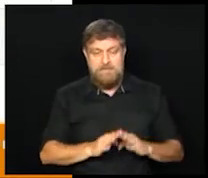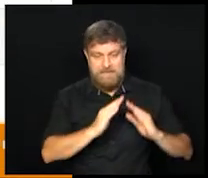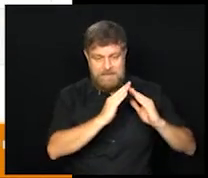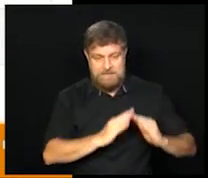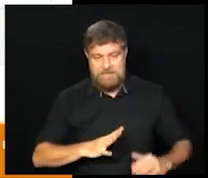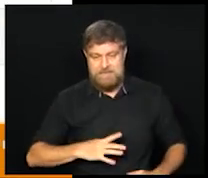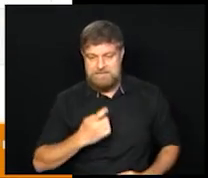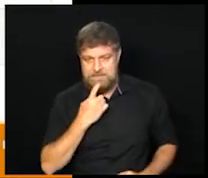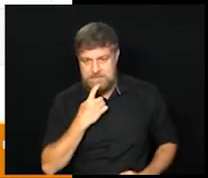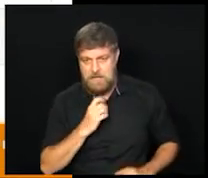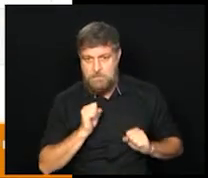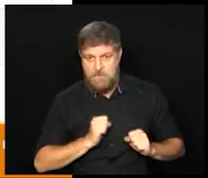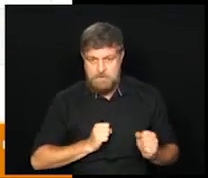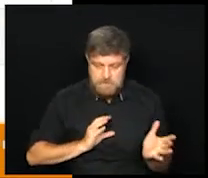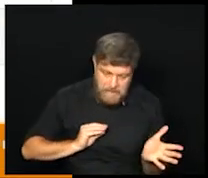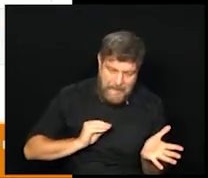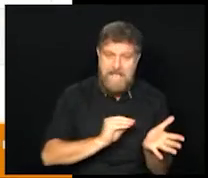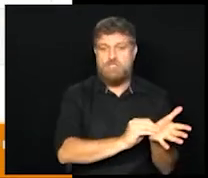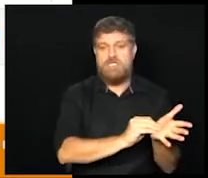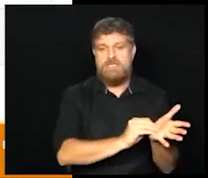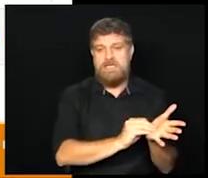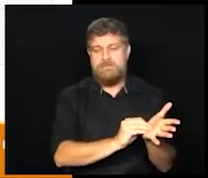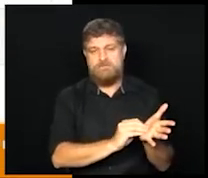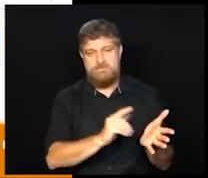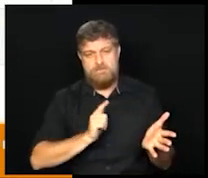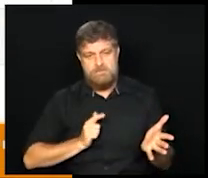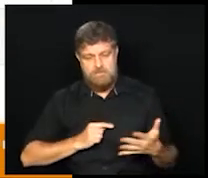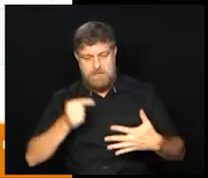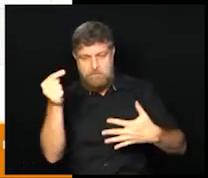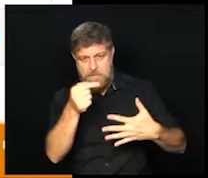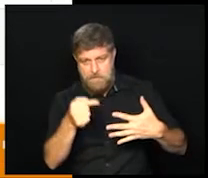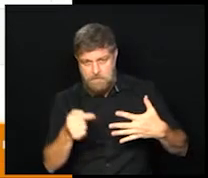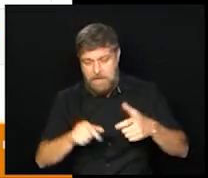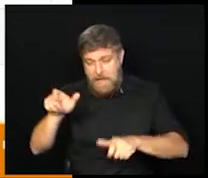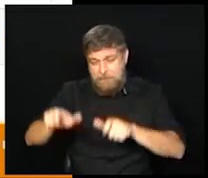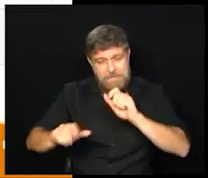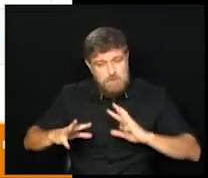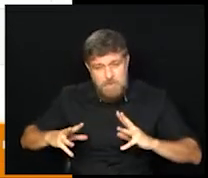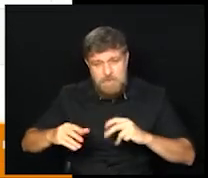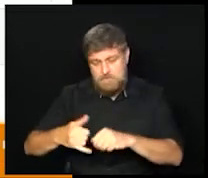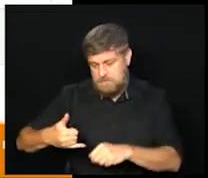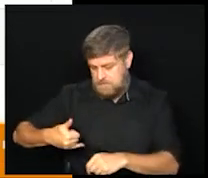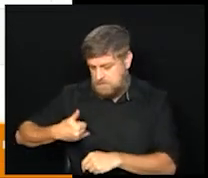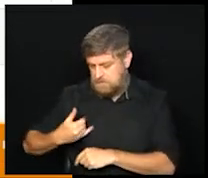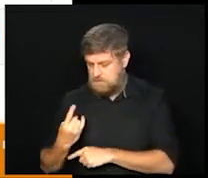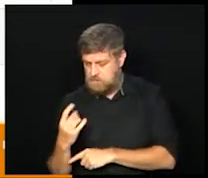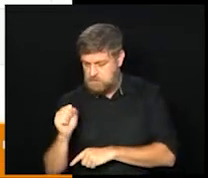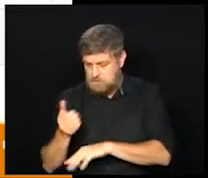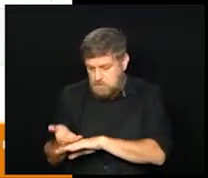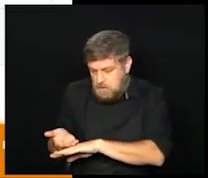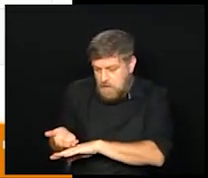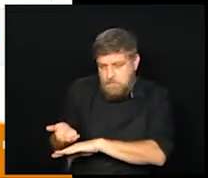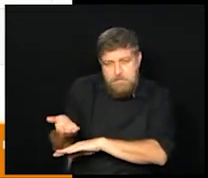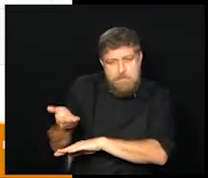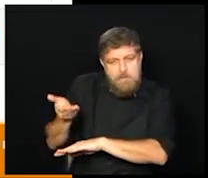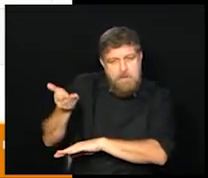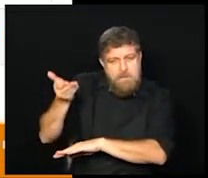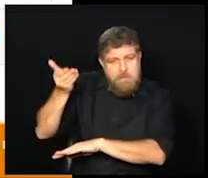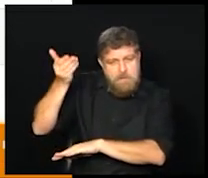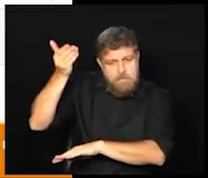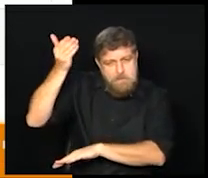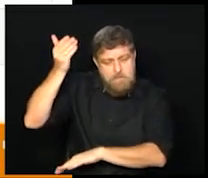cidade de Campinas. Você faz este agendamento. Todas as pessoas a partir de 18 anos, com ou sem